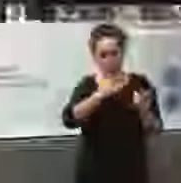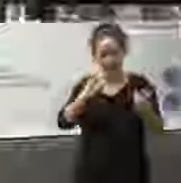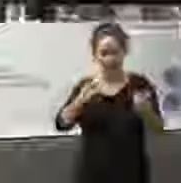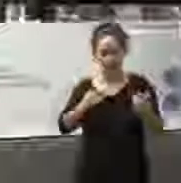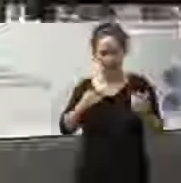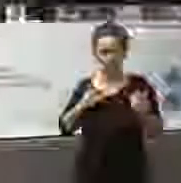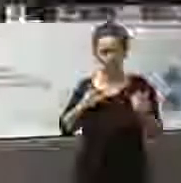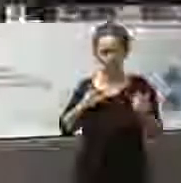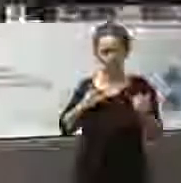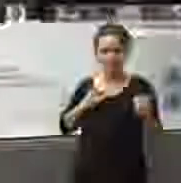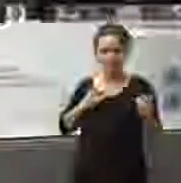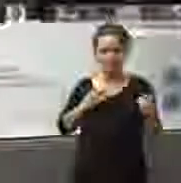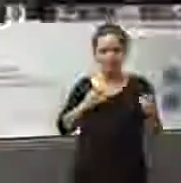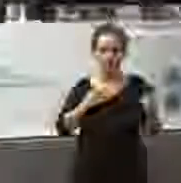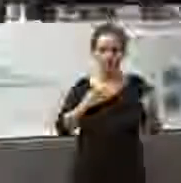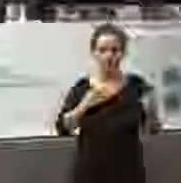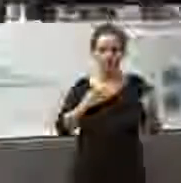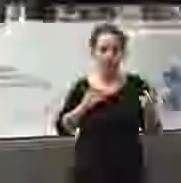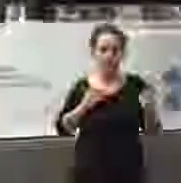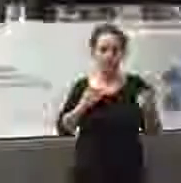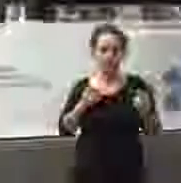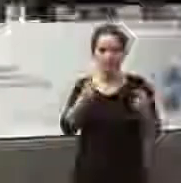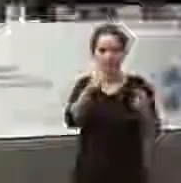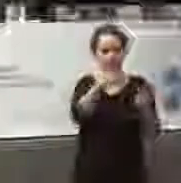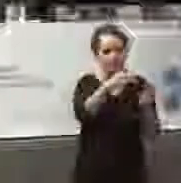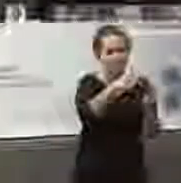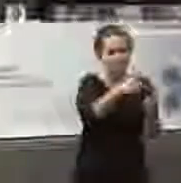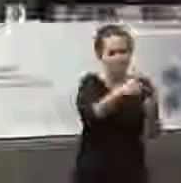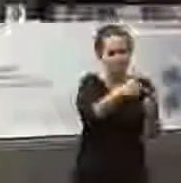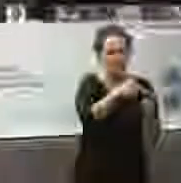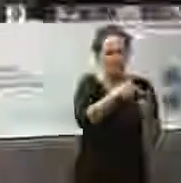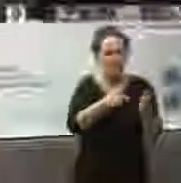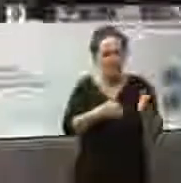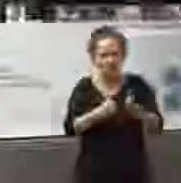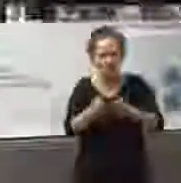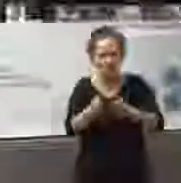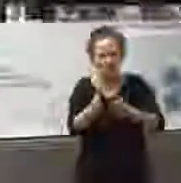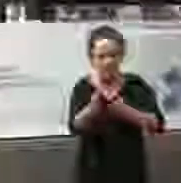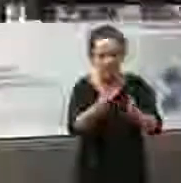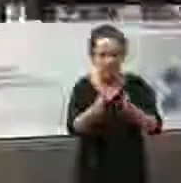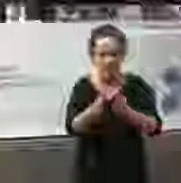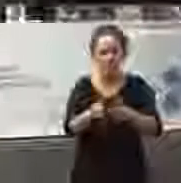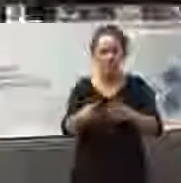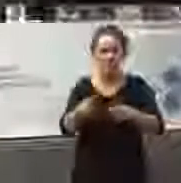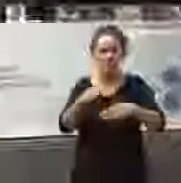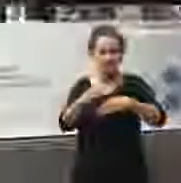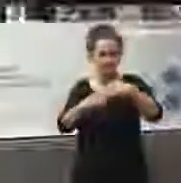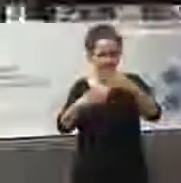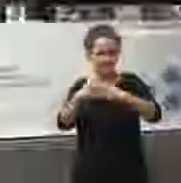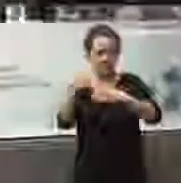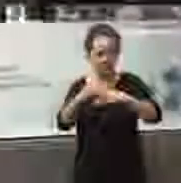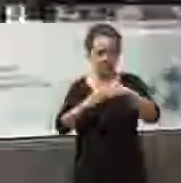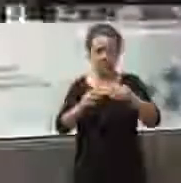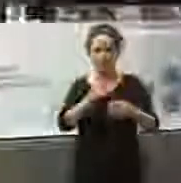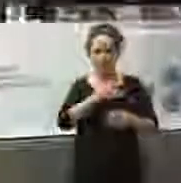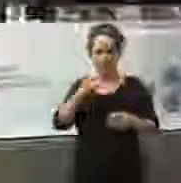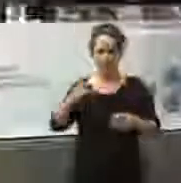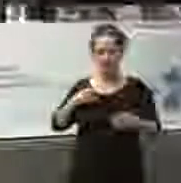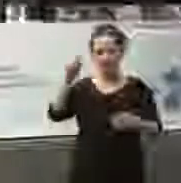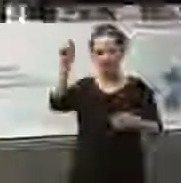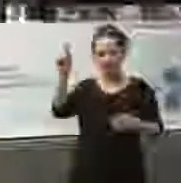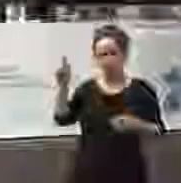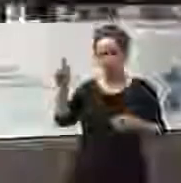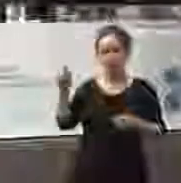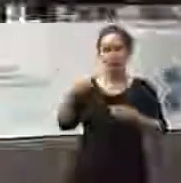e está direcionado aos prestadores de serviços de saúde públicos e privados os principais agentes são gestores municipais na